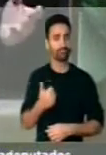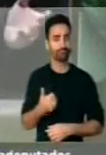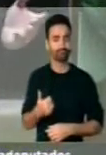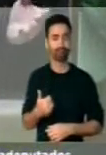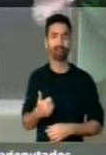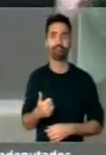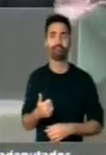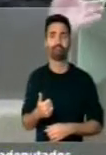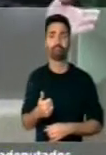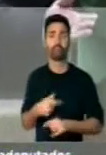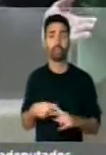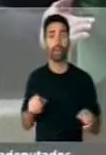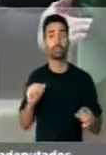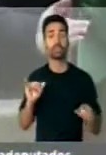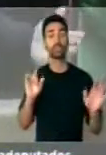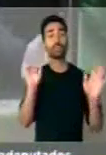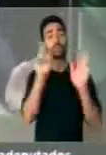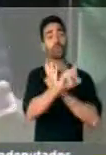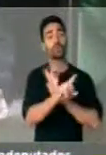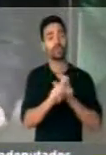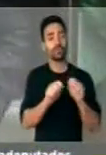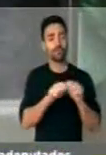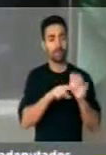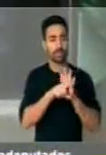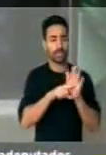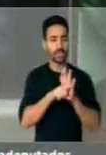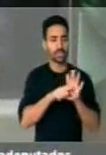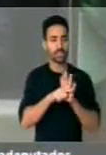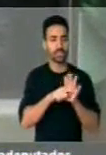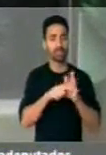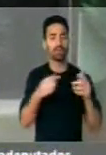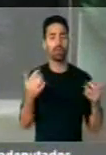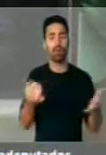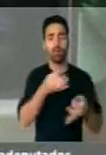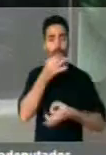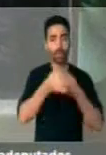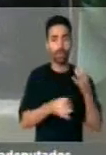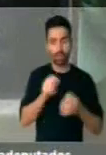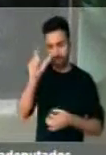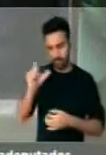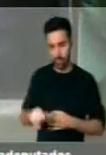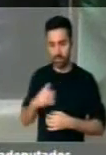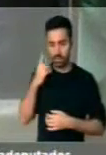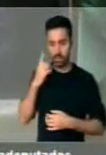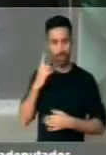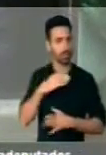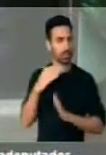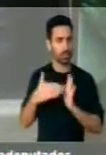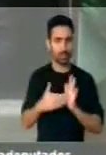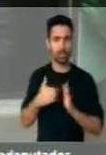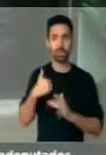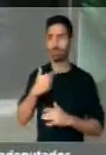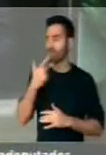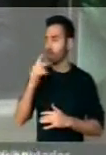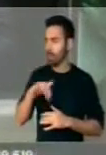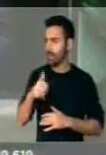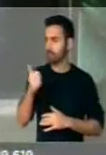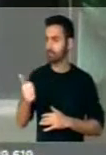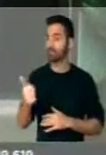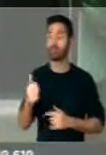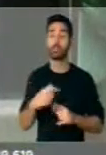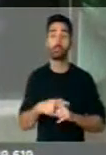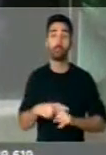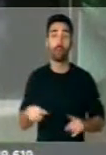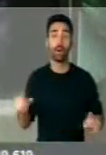Individualmente, quando pergunta e se faz uma pesquisa da avaliação do parlamentar, a avaliação é positiva. Quando se faz